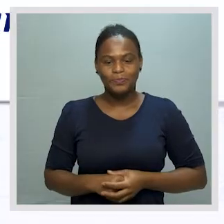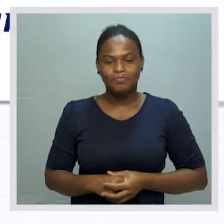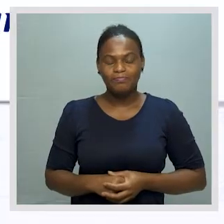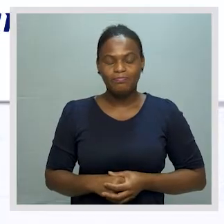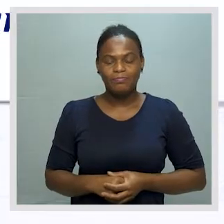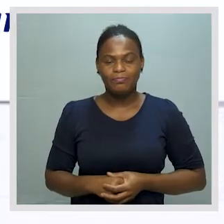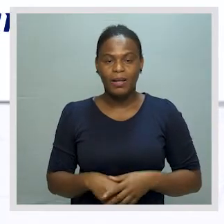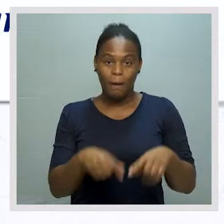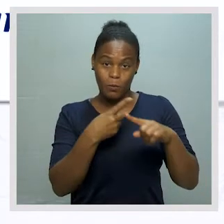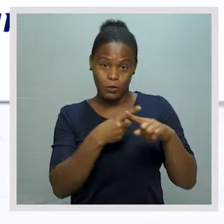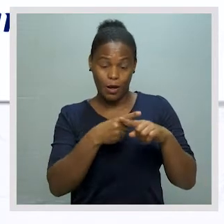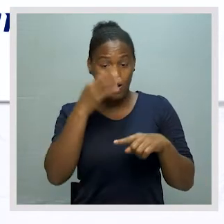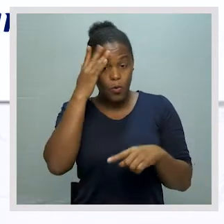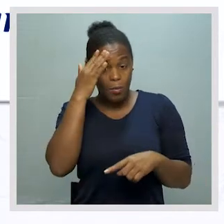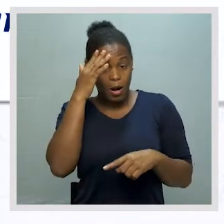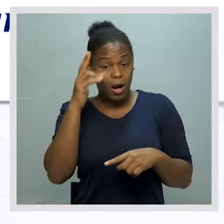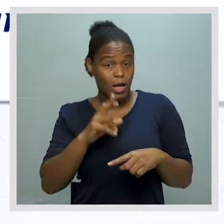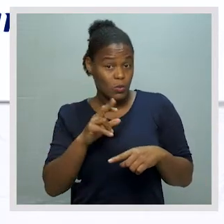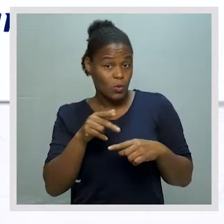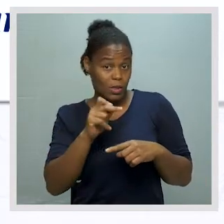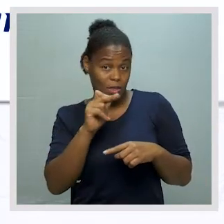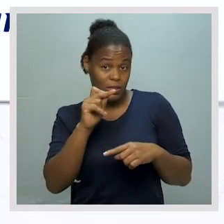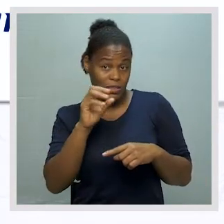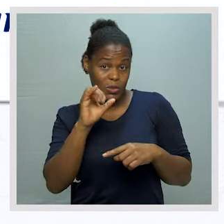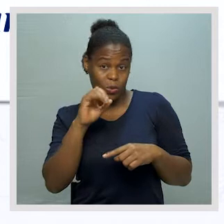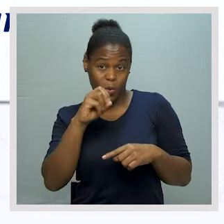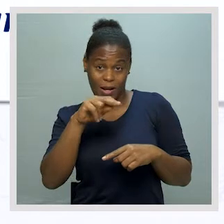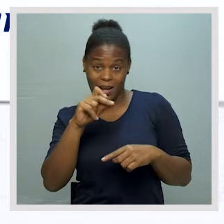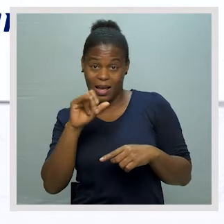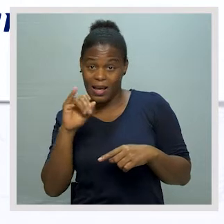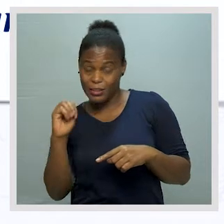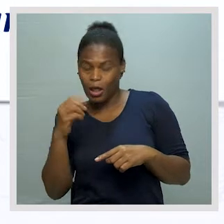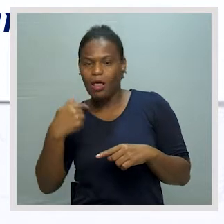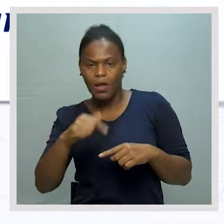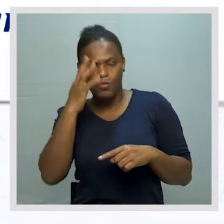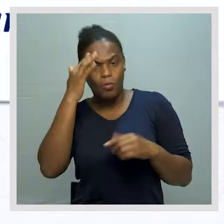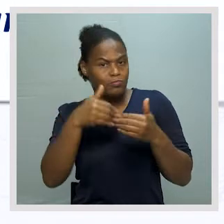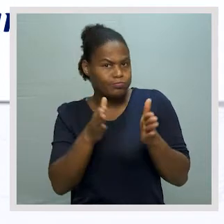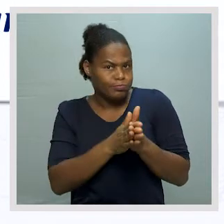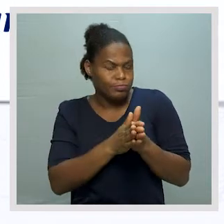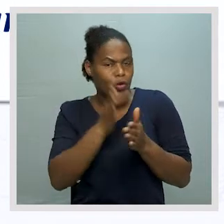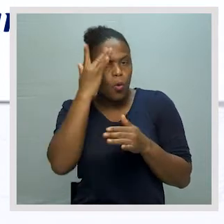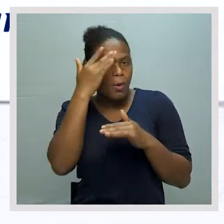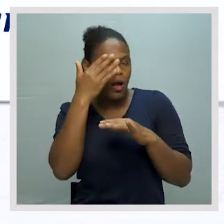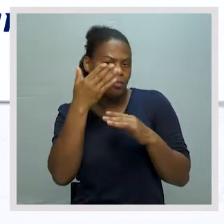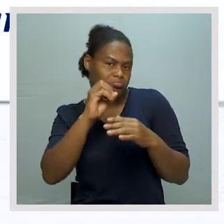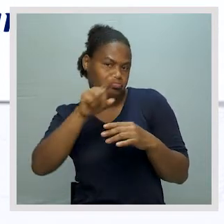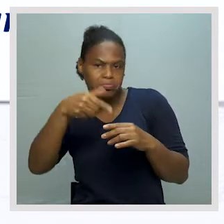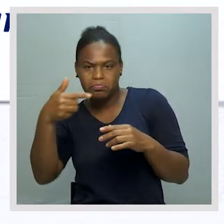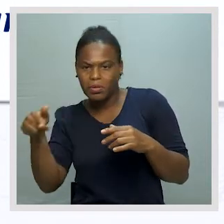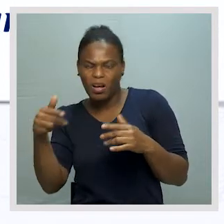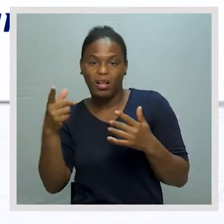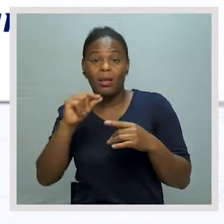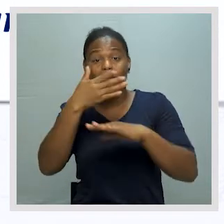A multiplicação de números racionais vai envolver números inteiros, números decimais